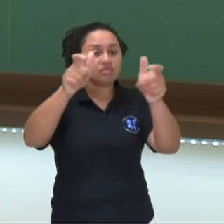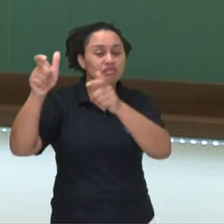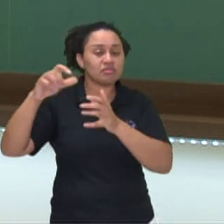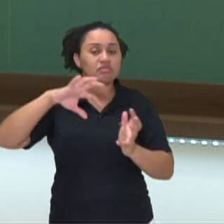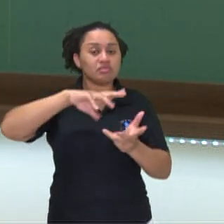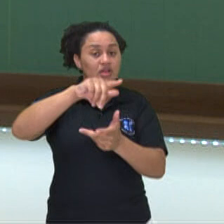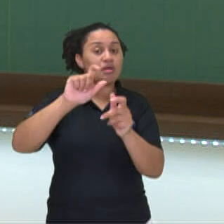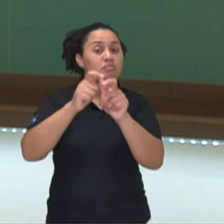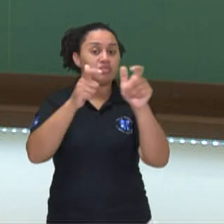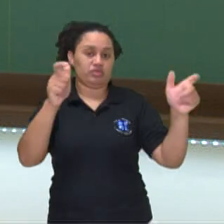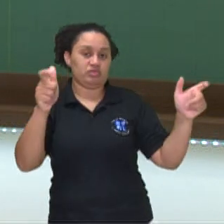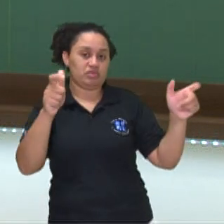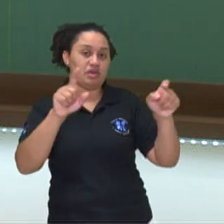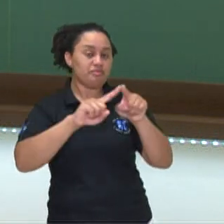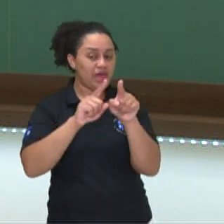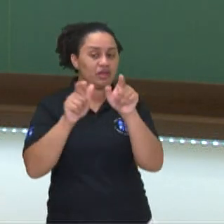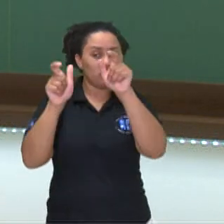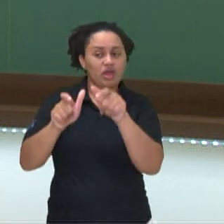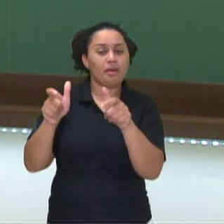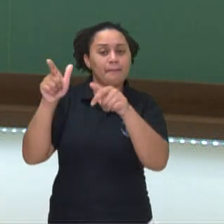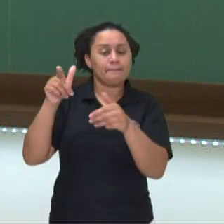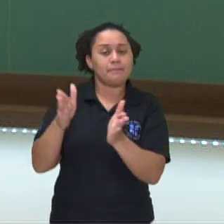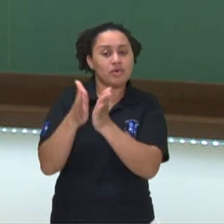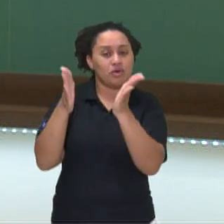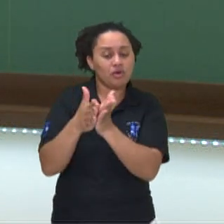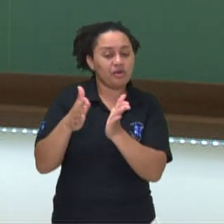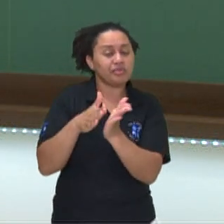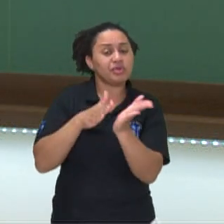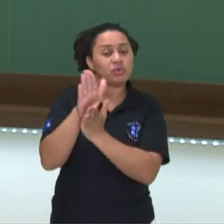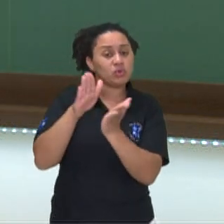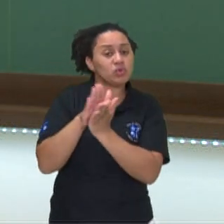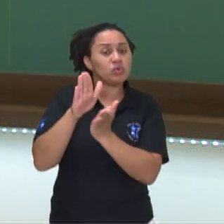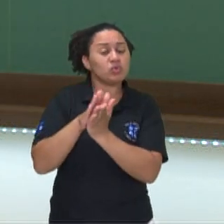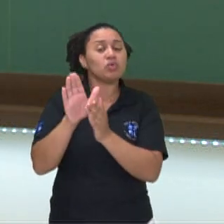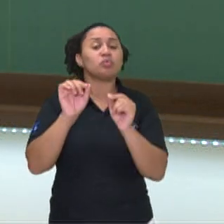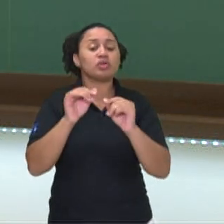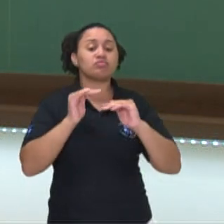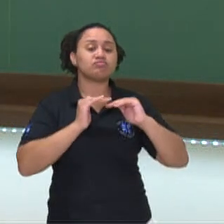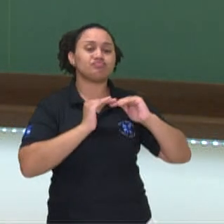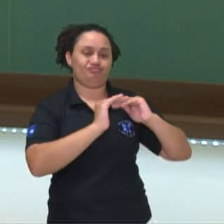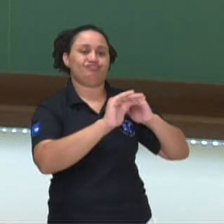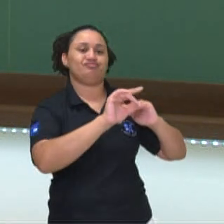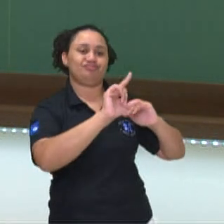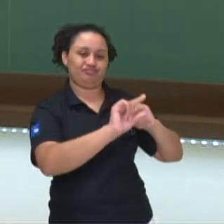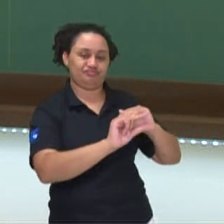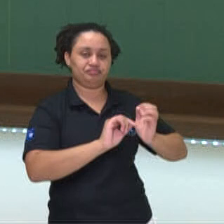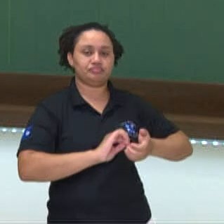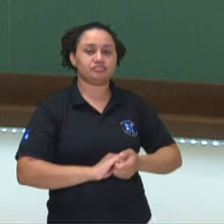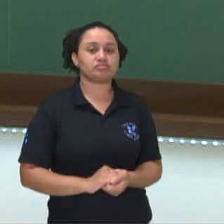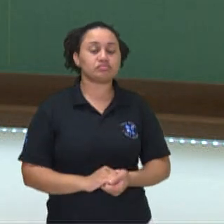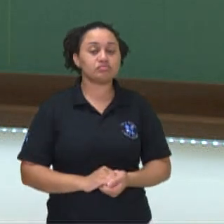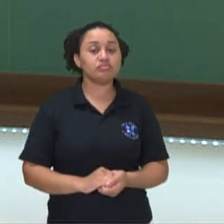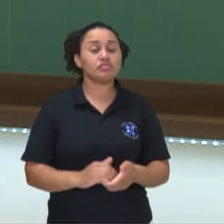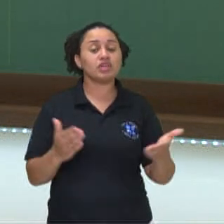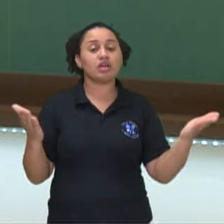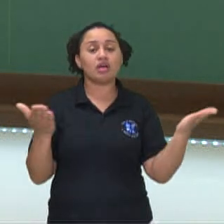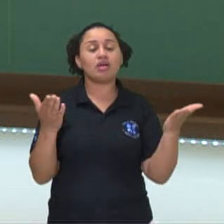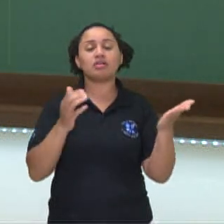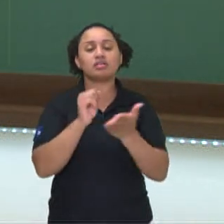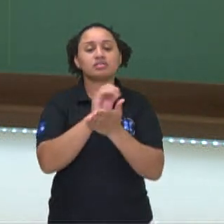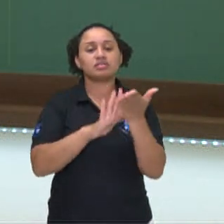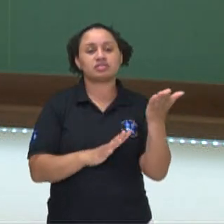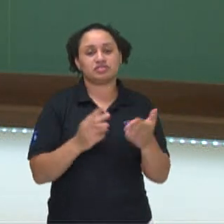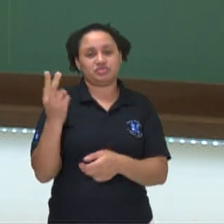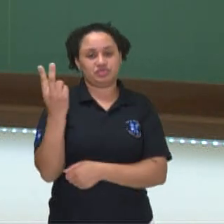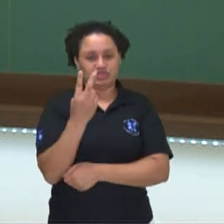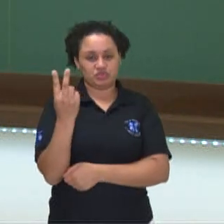planeta ele aumentou, mas nas áreas mais pobres o consumo ele também se manteve baixo. Aqui agora a gente vai para a